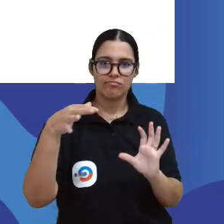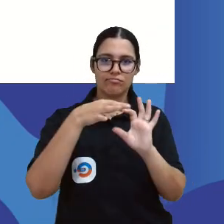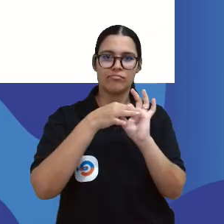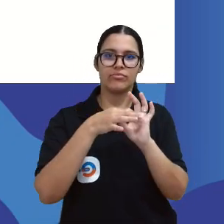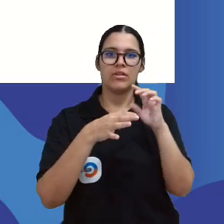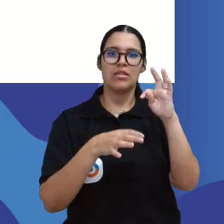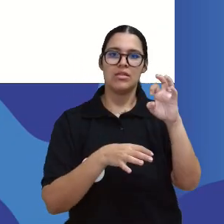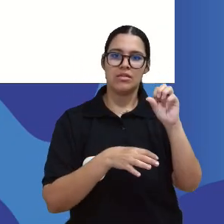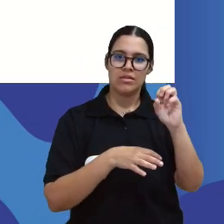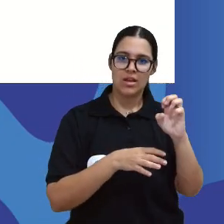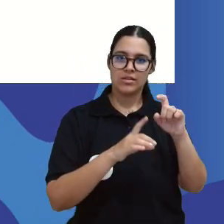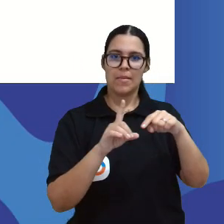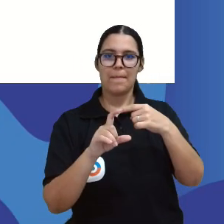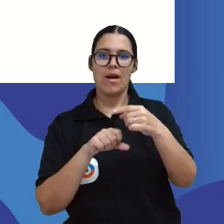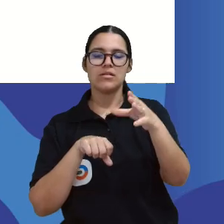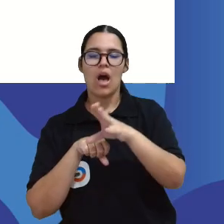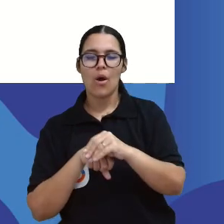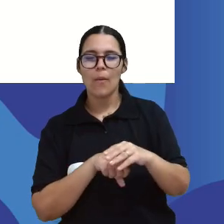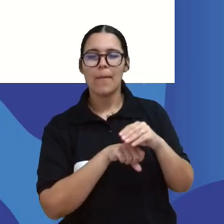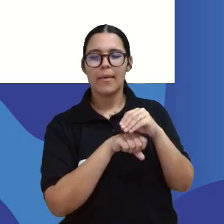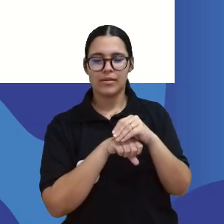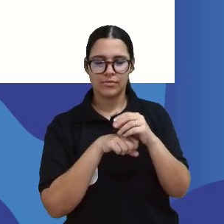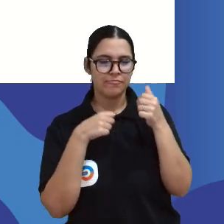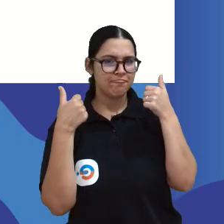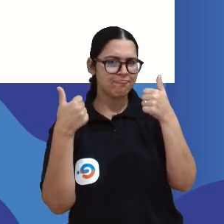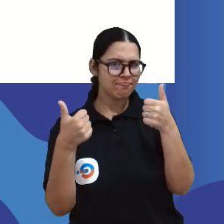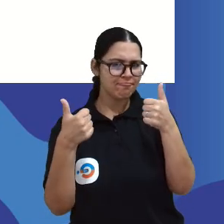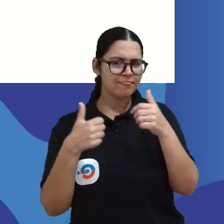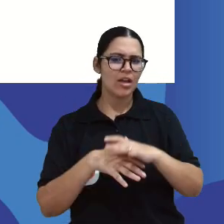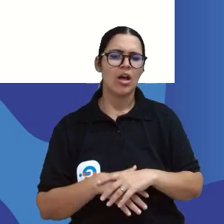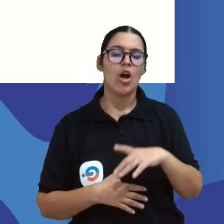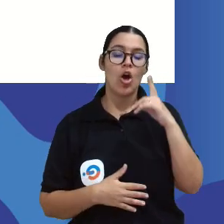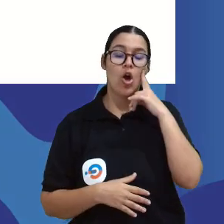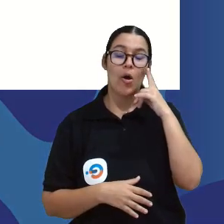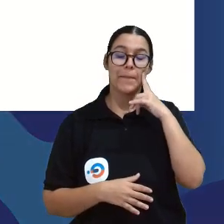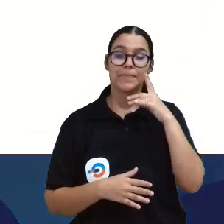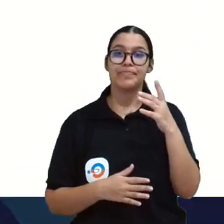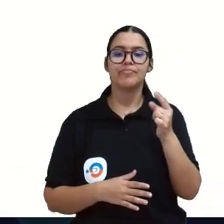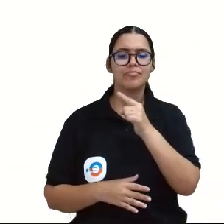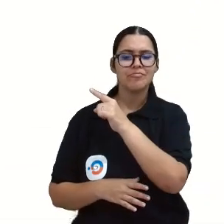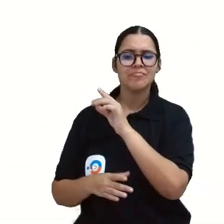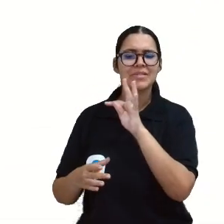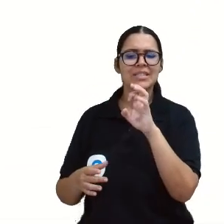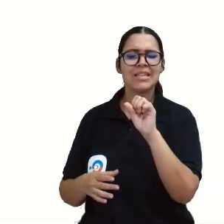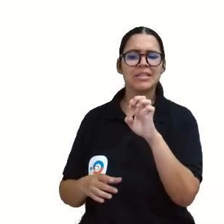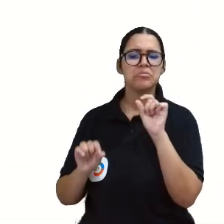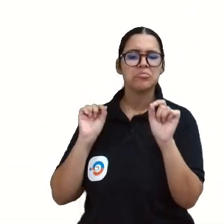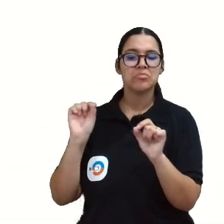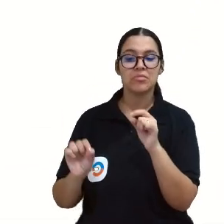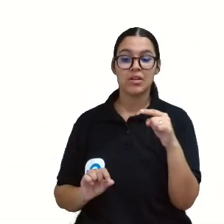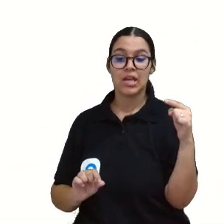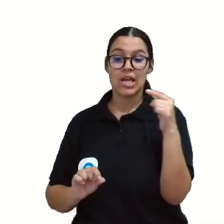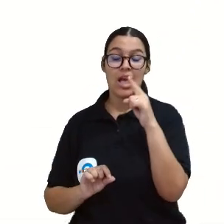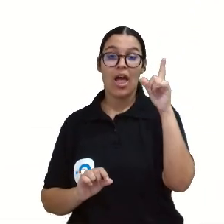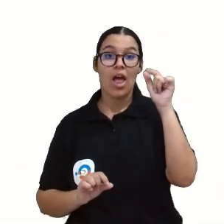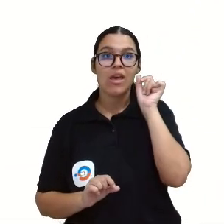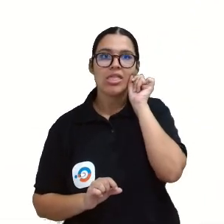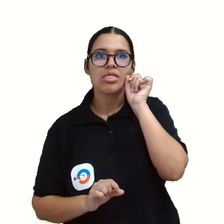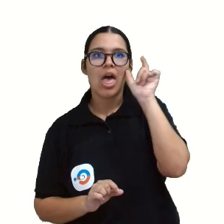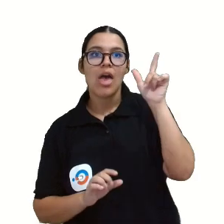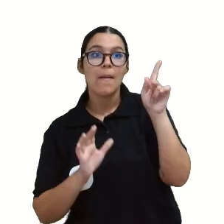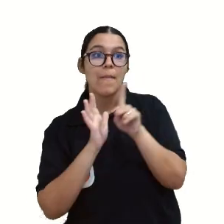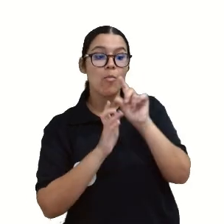essa entre tese e argumento? Tudo bem? Vamos lá. O que é tese? Tese é a ideia